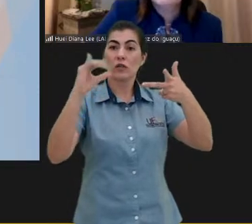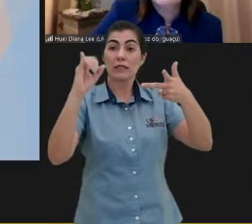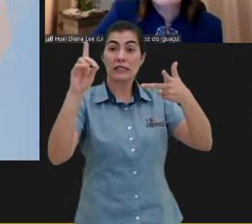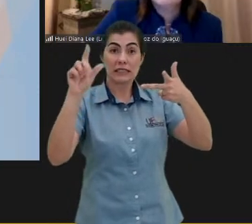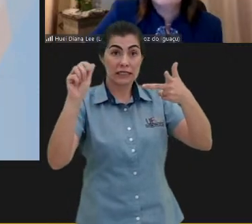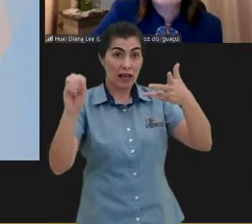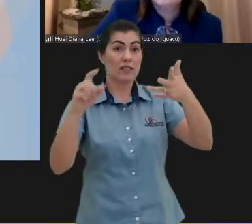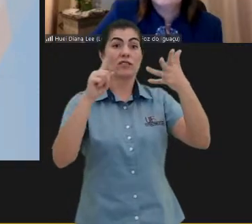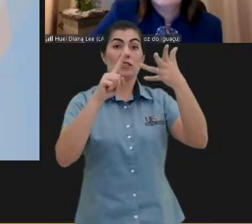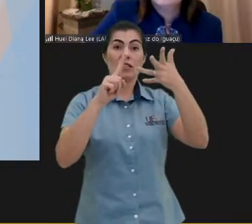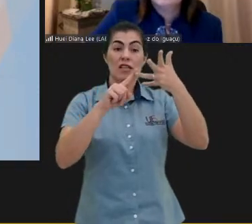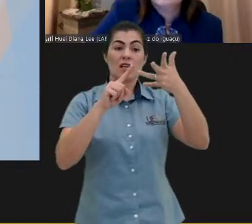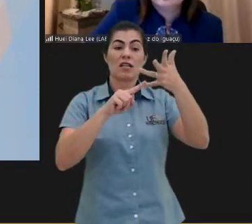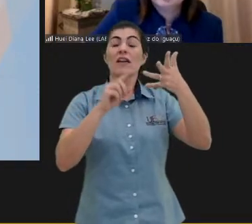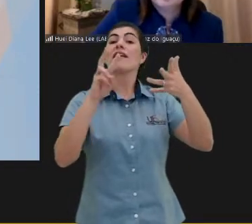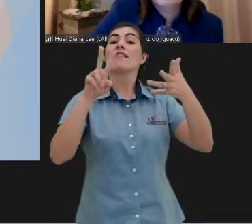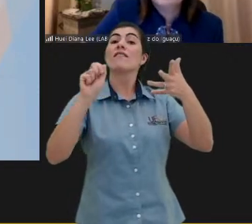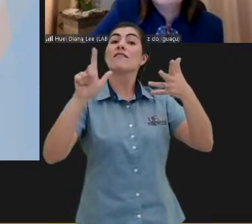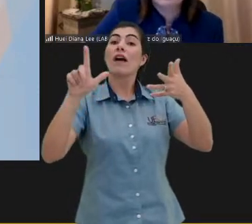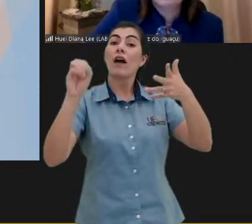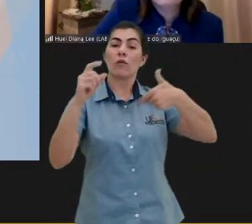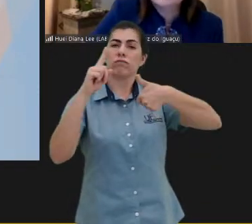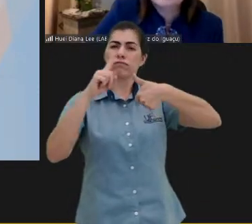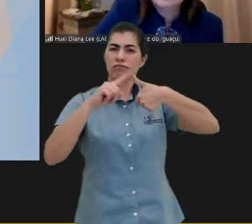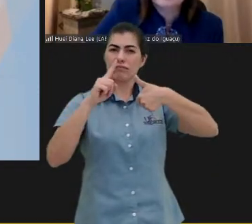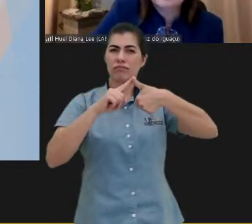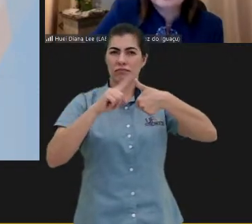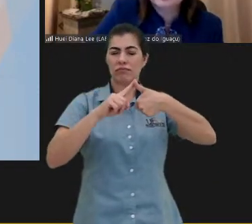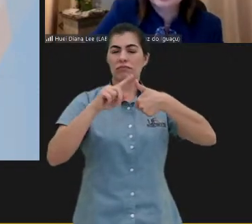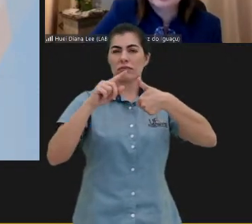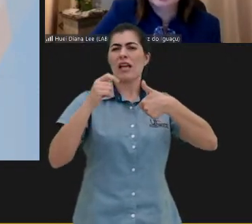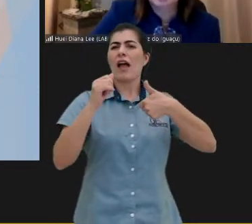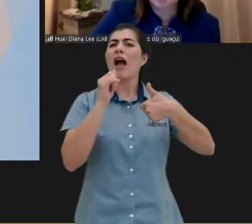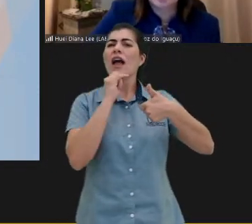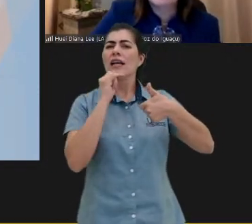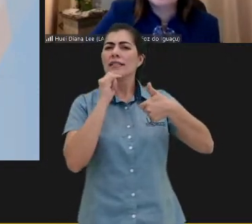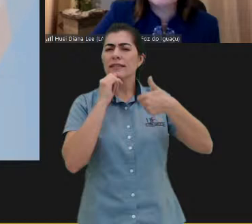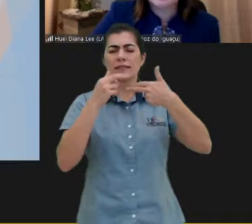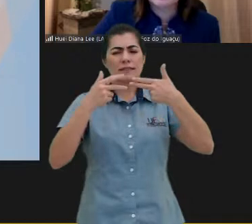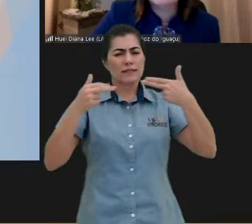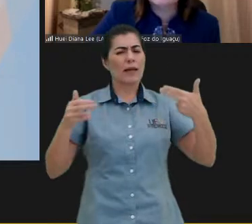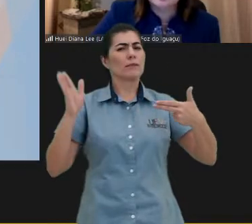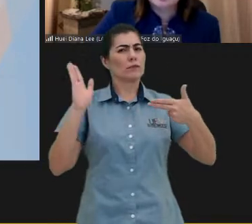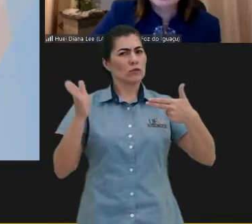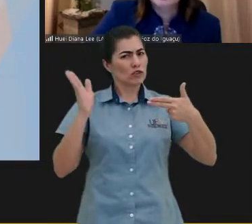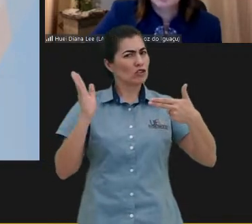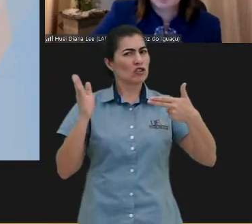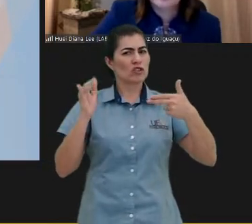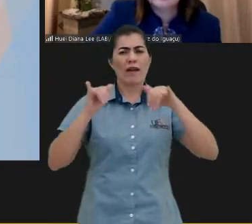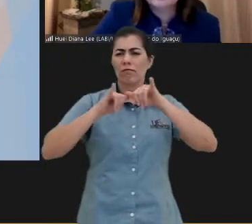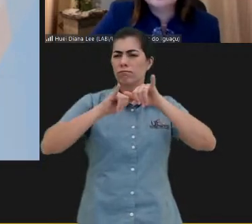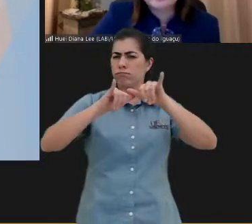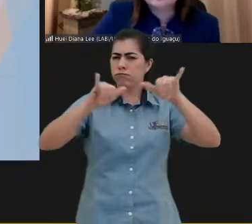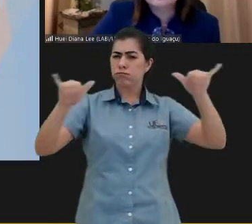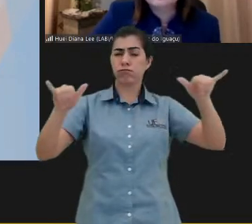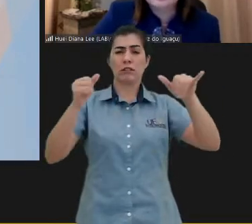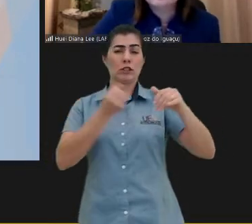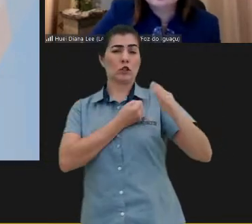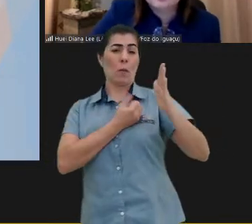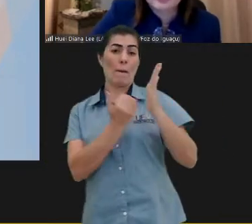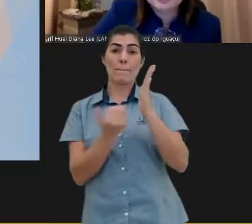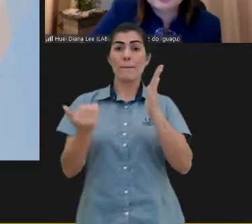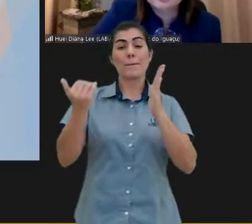volume é uma... a gente viu alguns exemplos, essa quantidade enorme de dados, e o que ocorre é que os